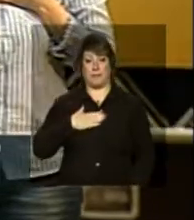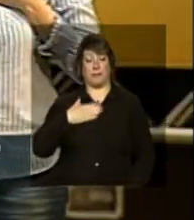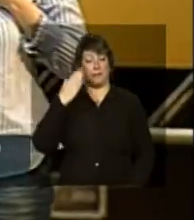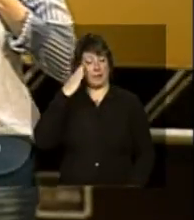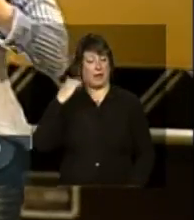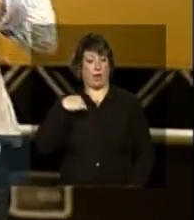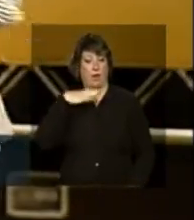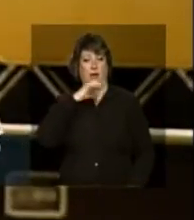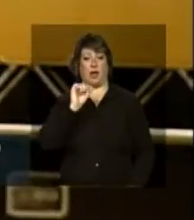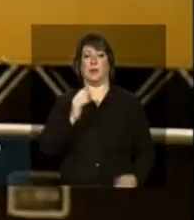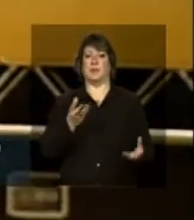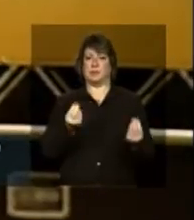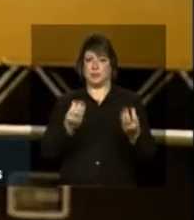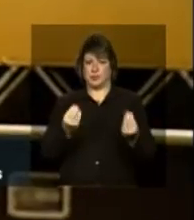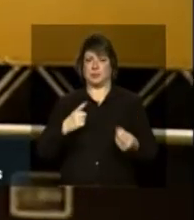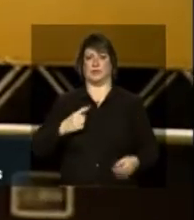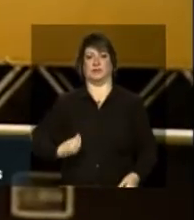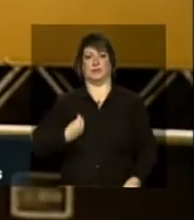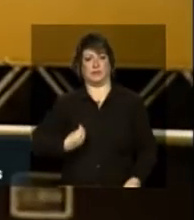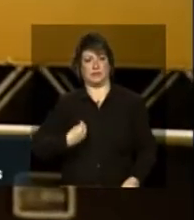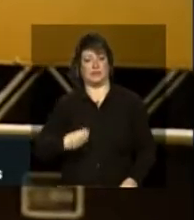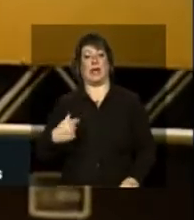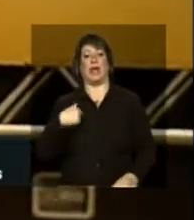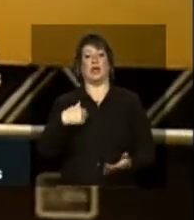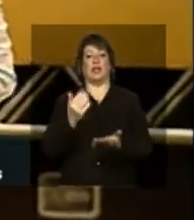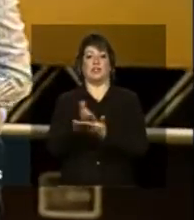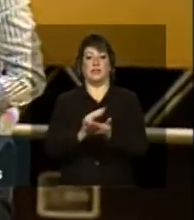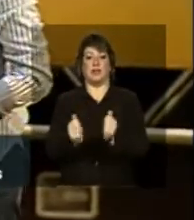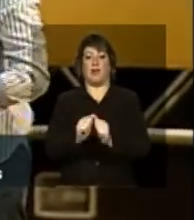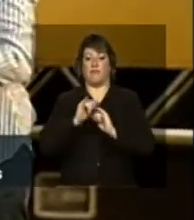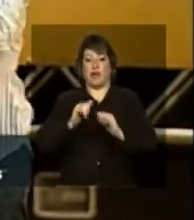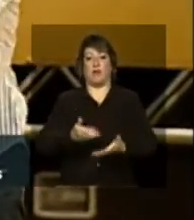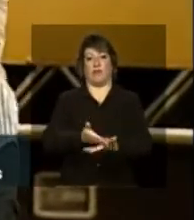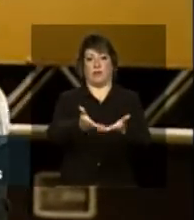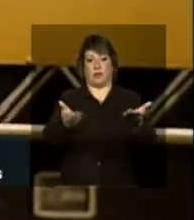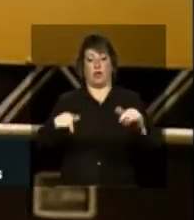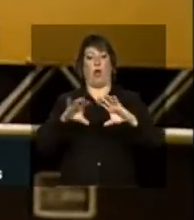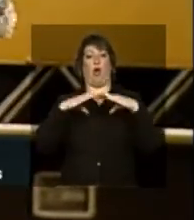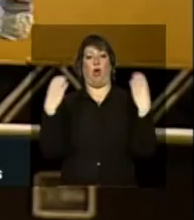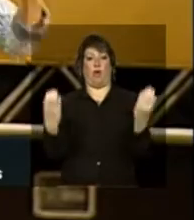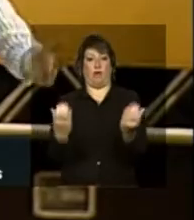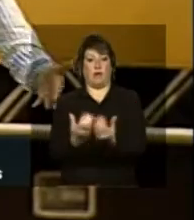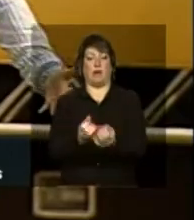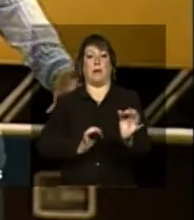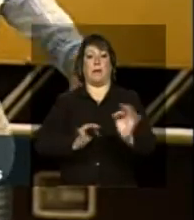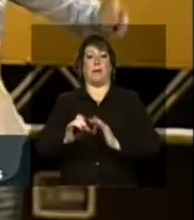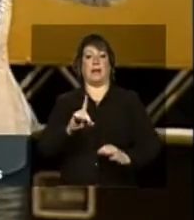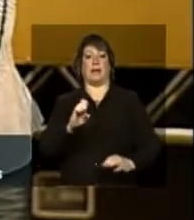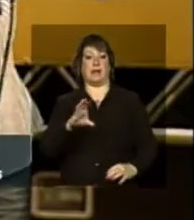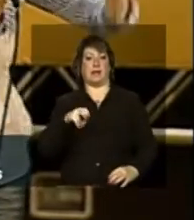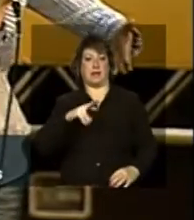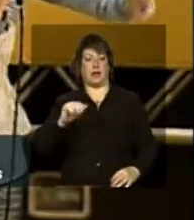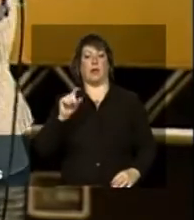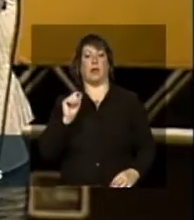presente e que compartilho com a conferência e com o plano decenal,